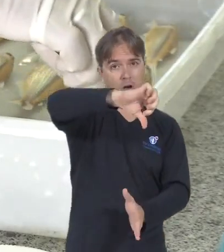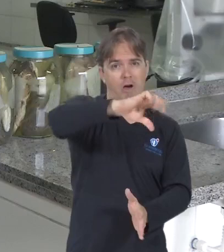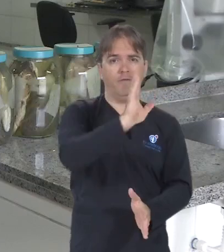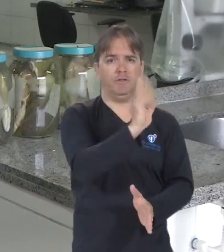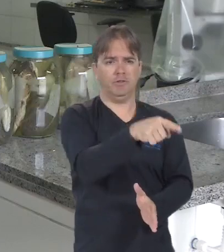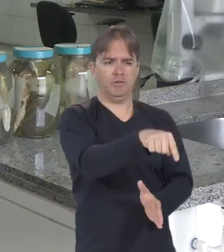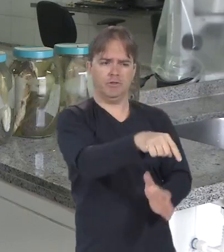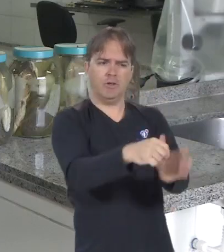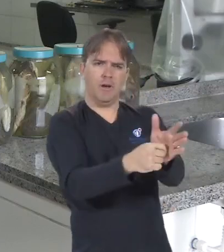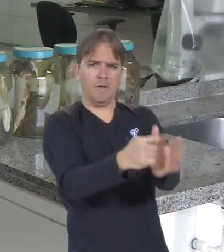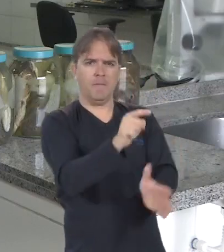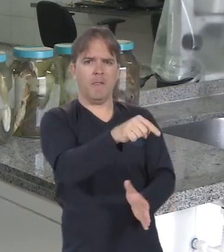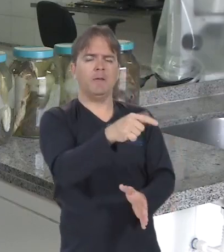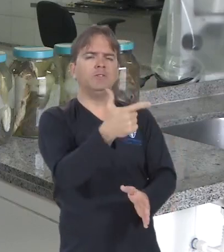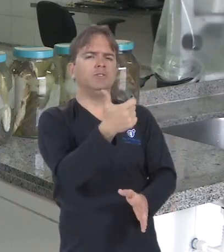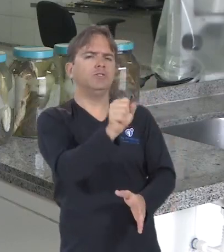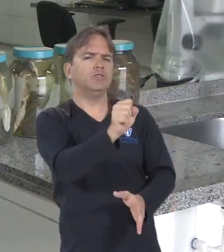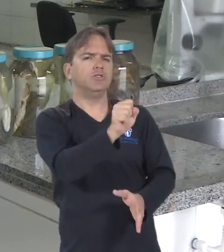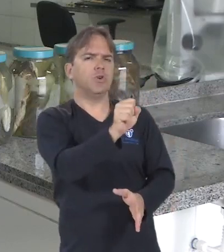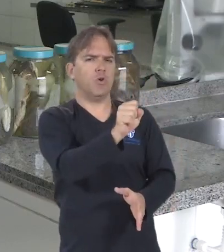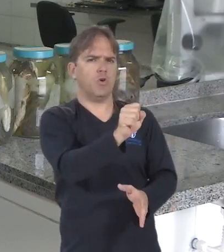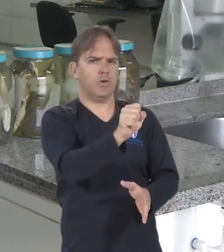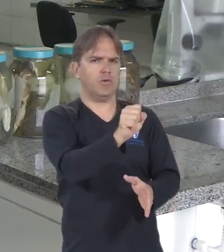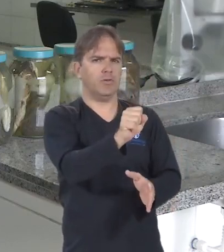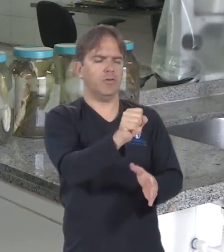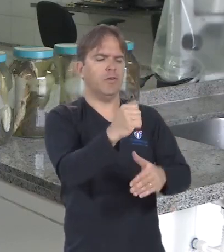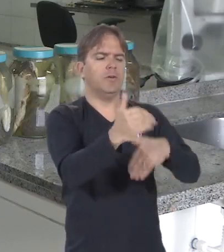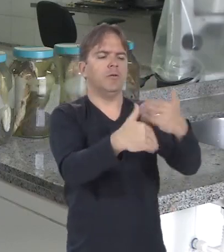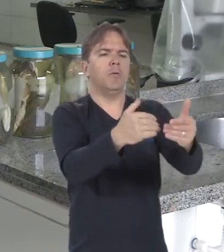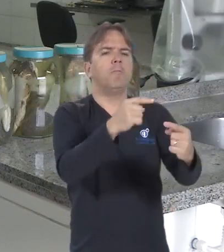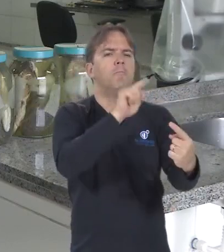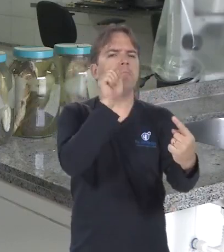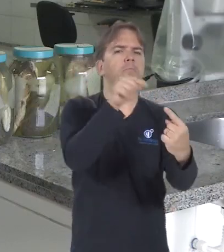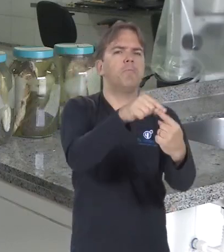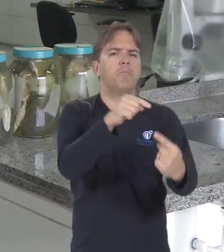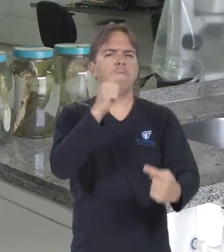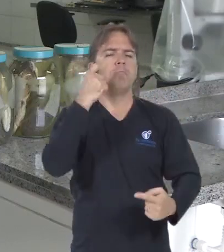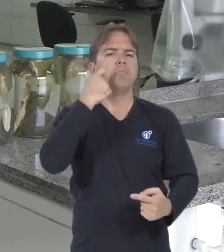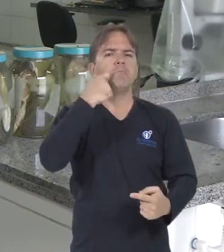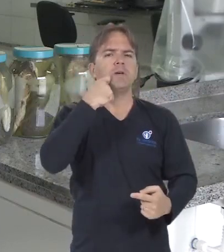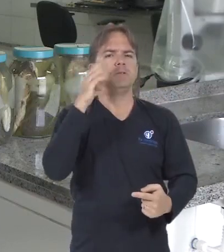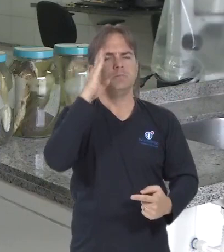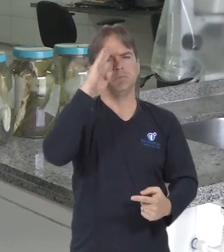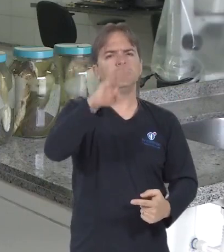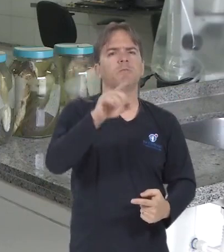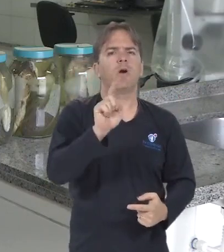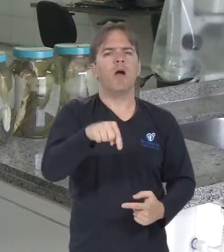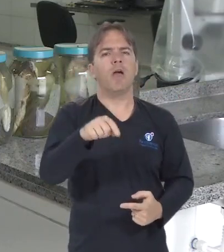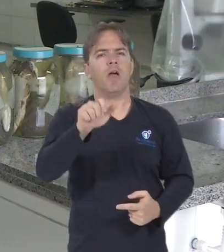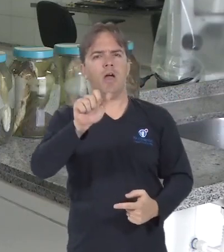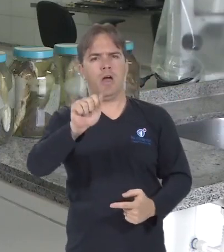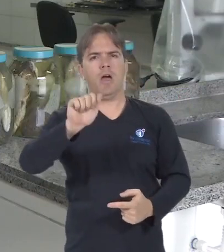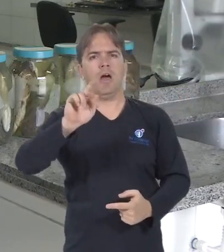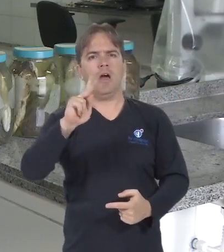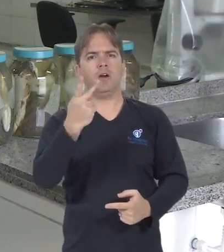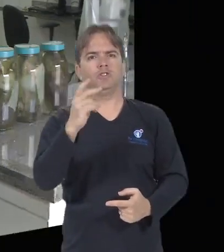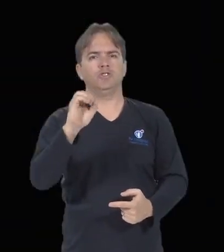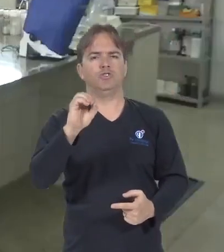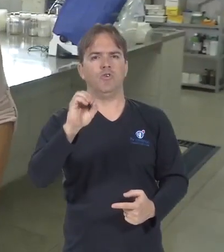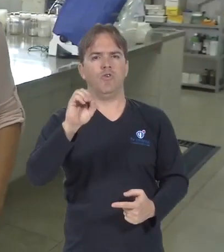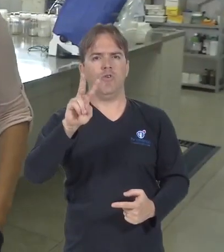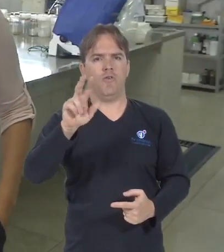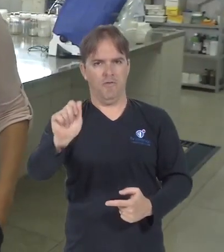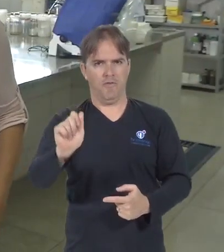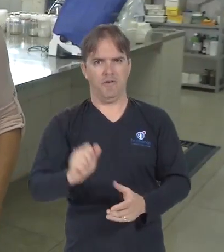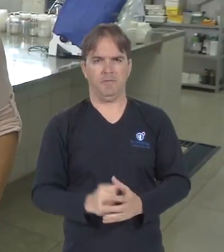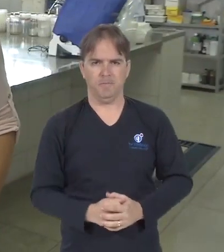total de 18 espécies, sendo a espécie mais abundante e endêmica do Rio São Francisco dentro desse reservatório, a Anchoviella bailante.